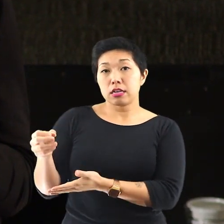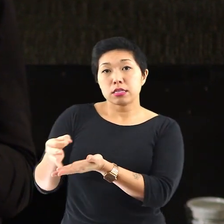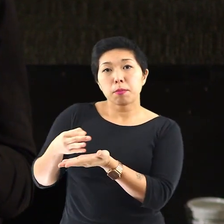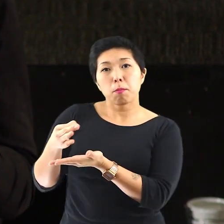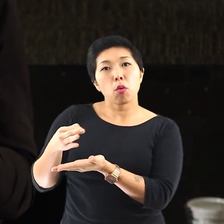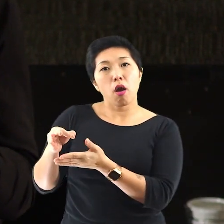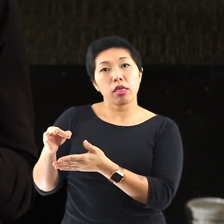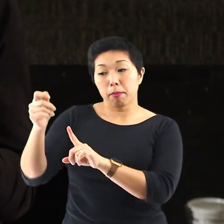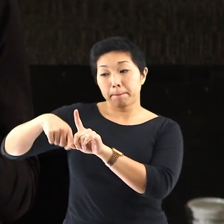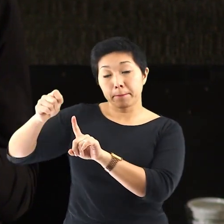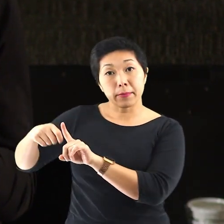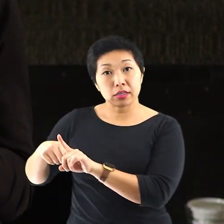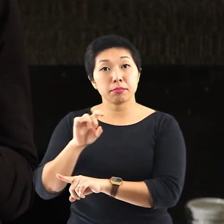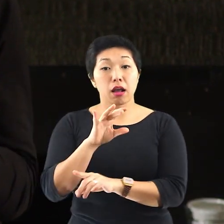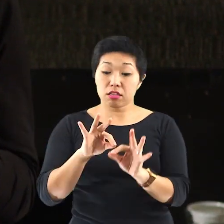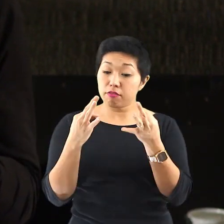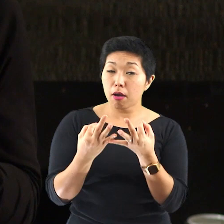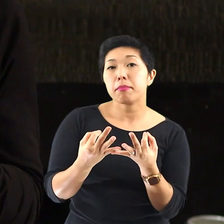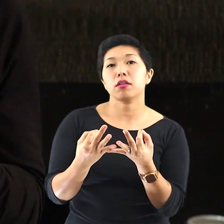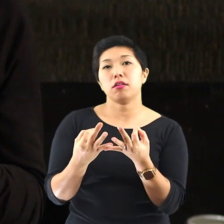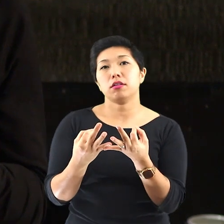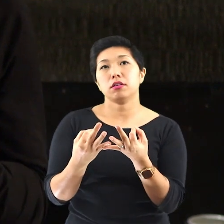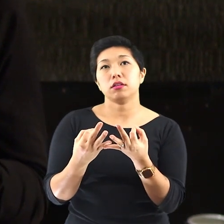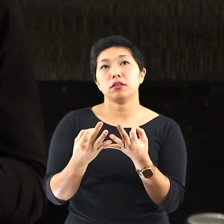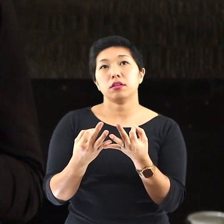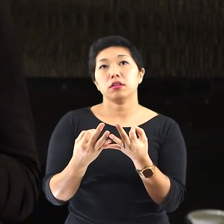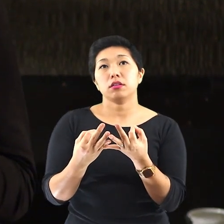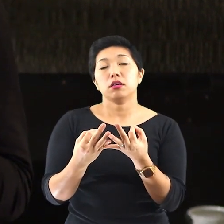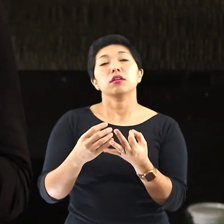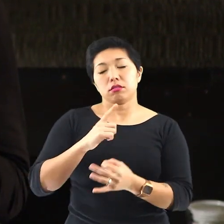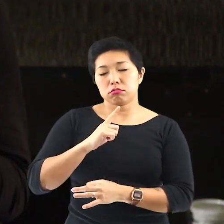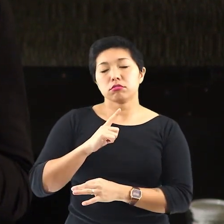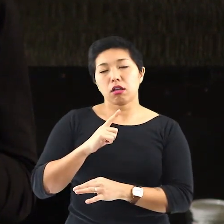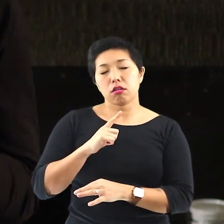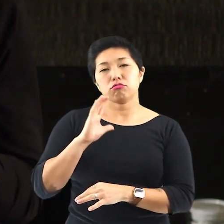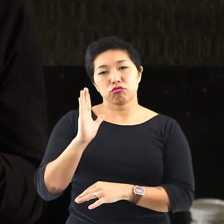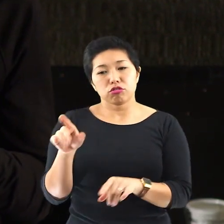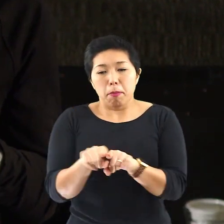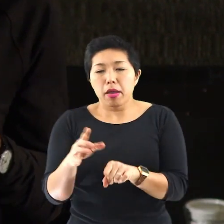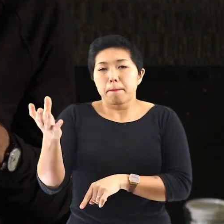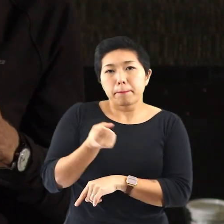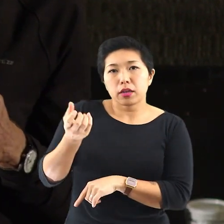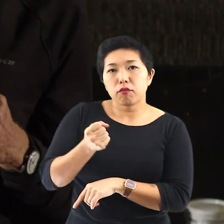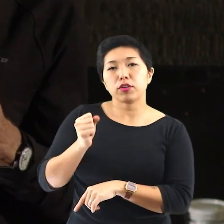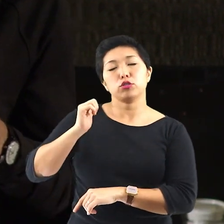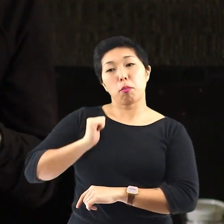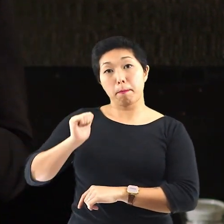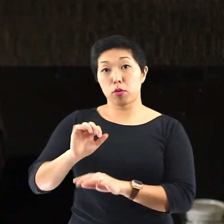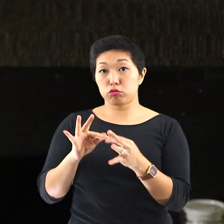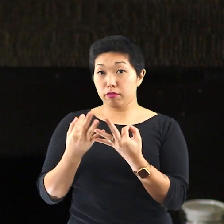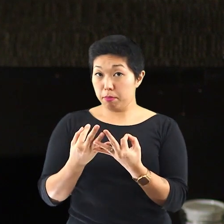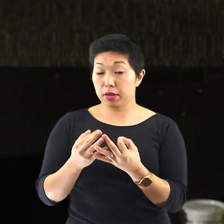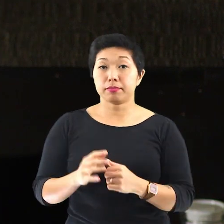mumbucas por mês para cada família que ganhava o Bolsa Família. Em janeiro de